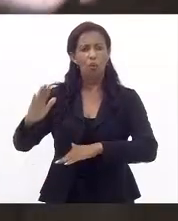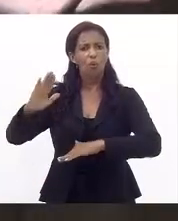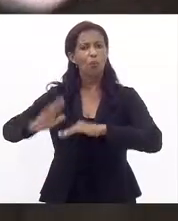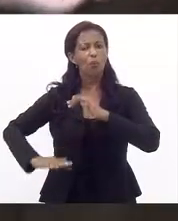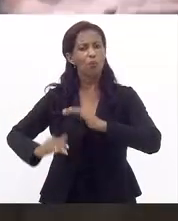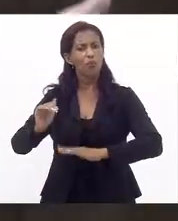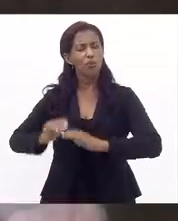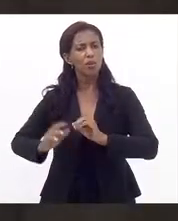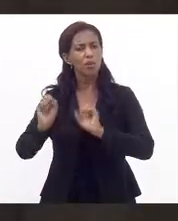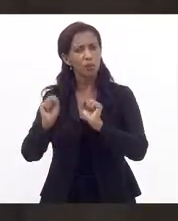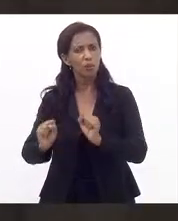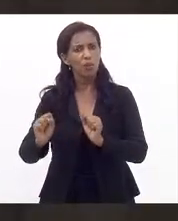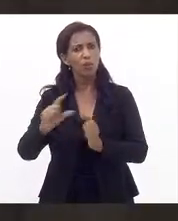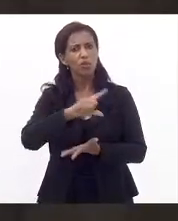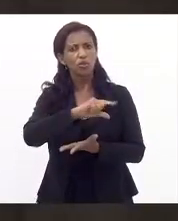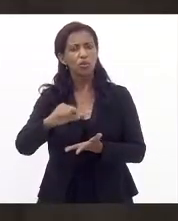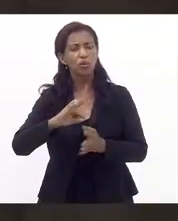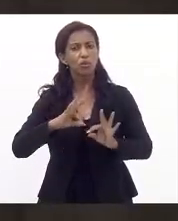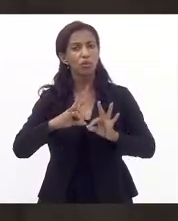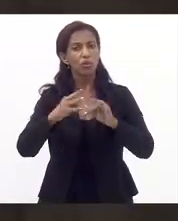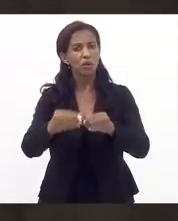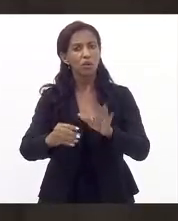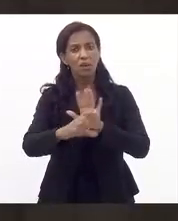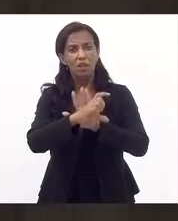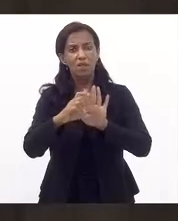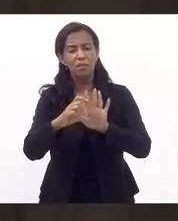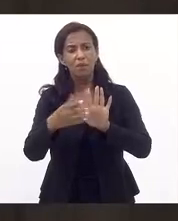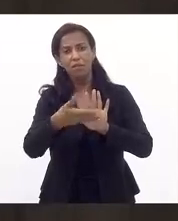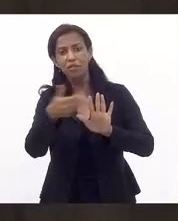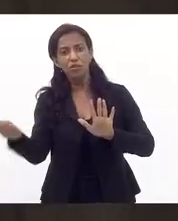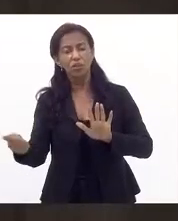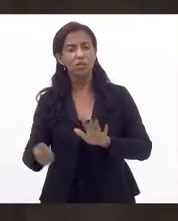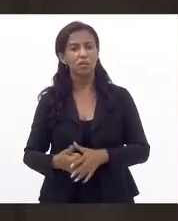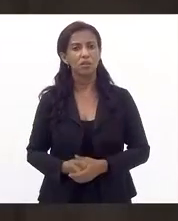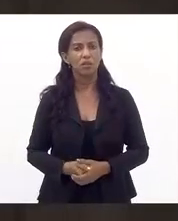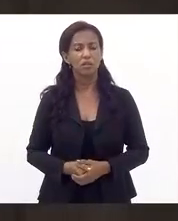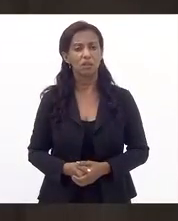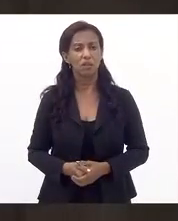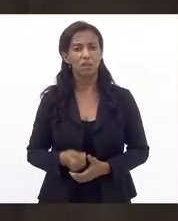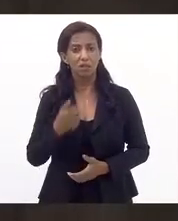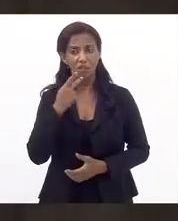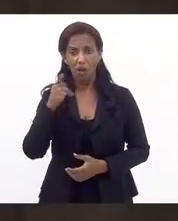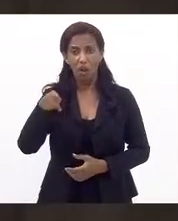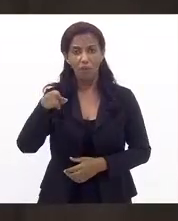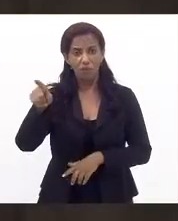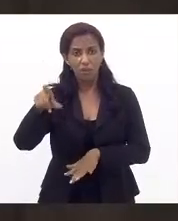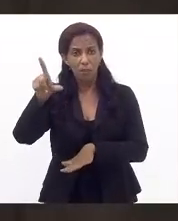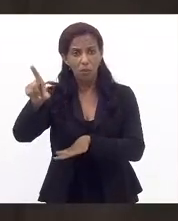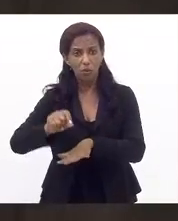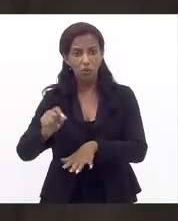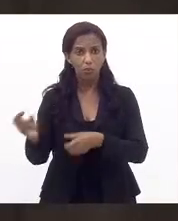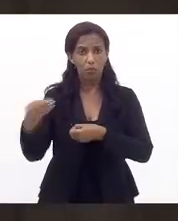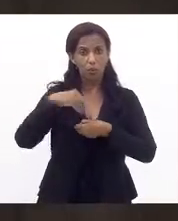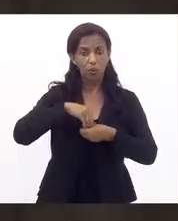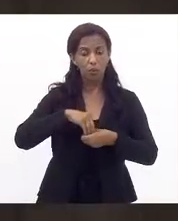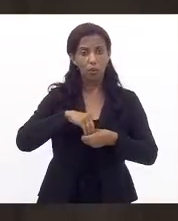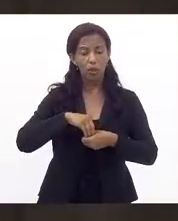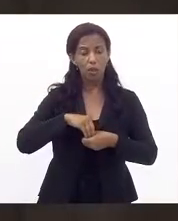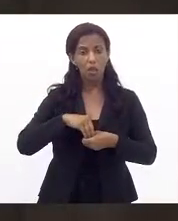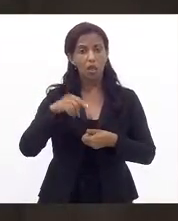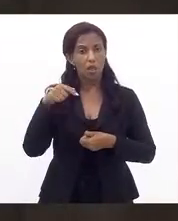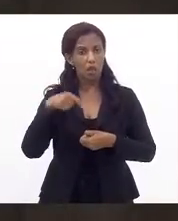optar pela totalidade da remuneração e esperar que tá excluindo ele quer dizer ó você pode optar por incluir